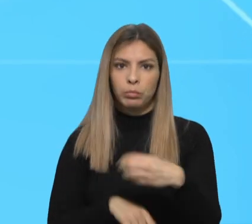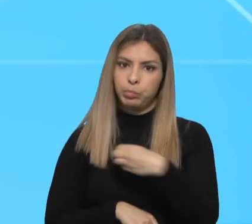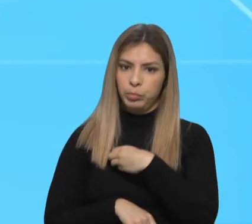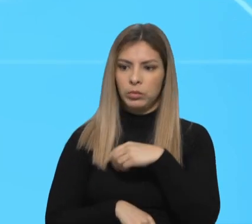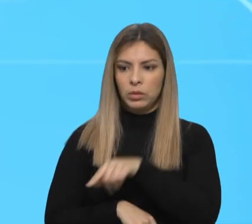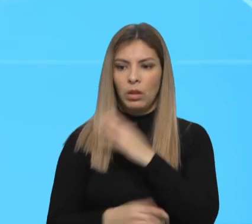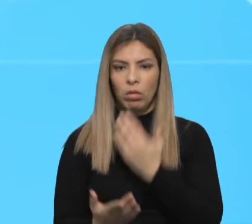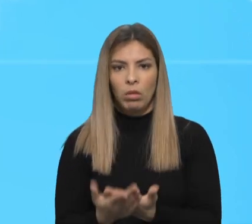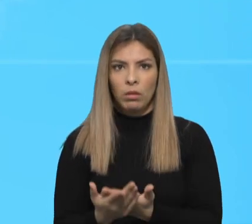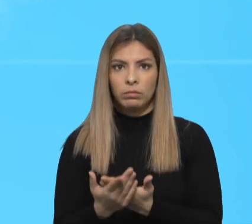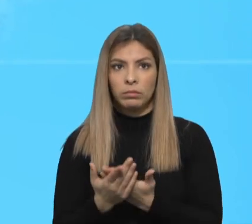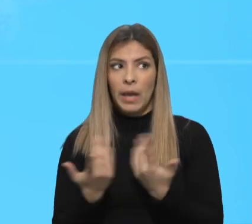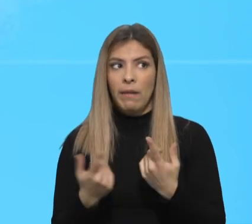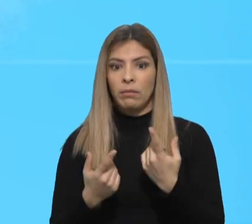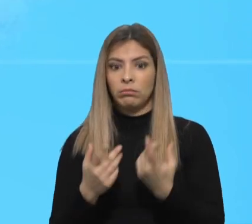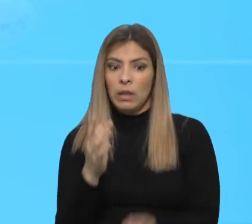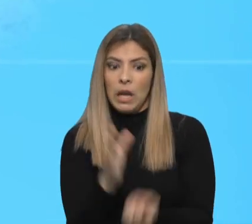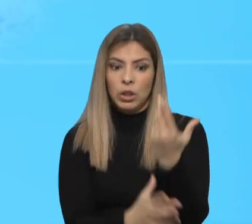ambiente partidário e